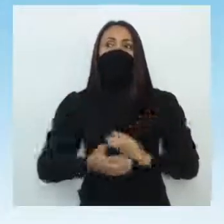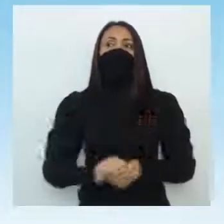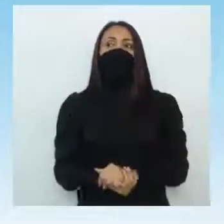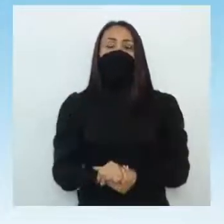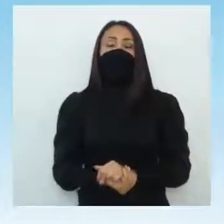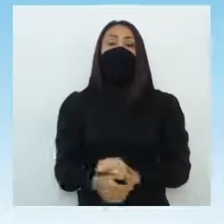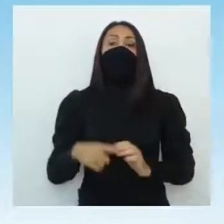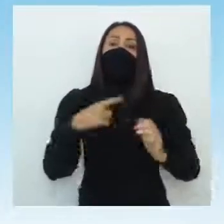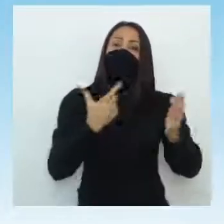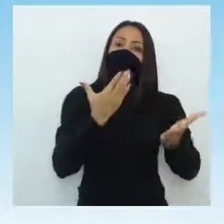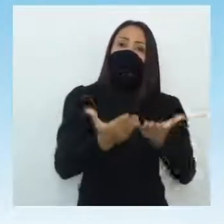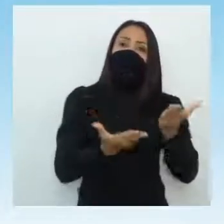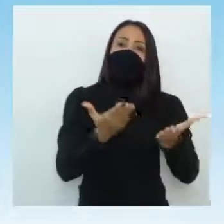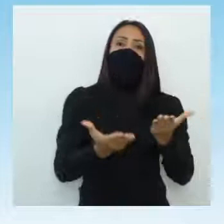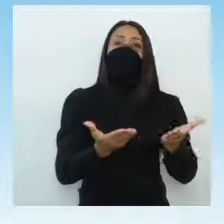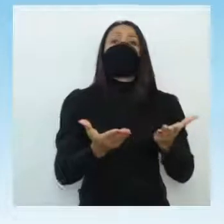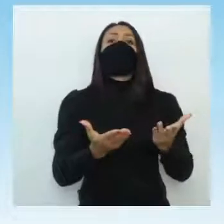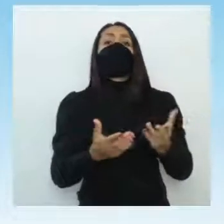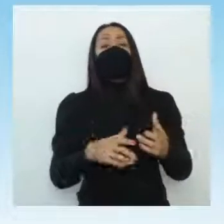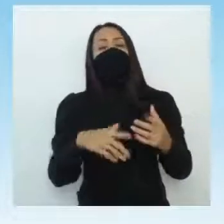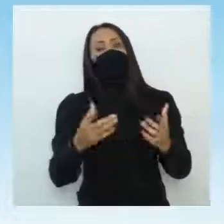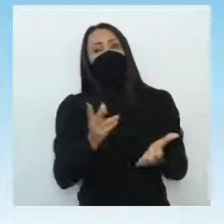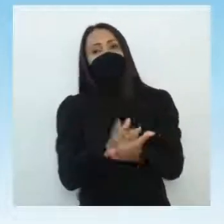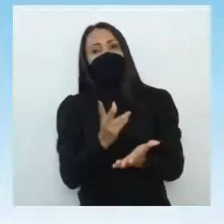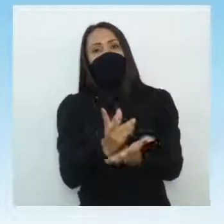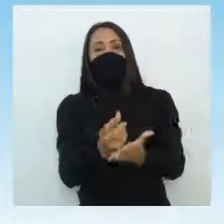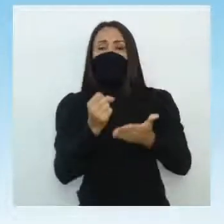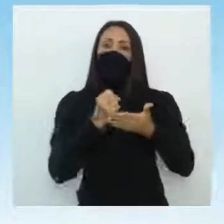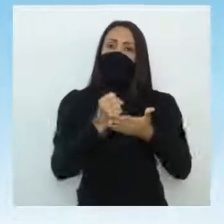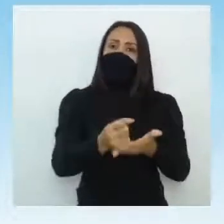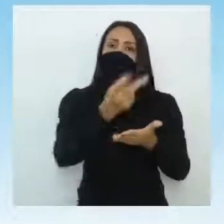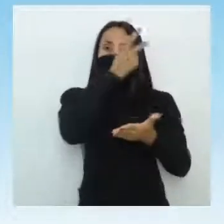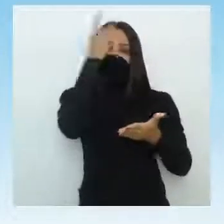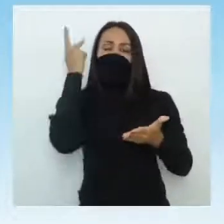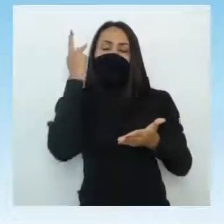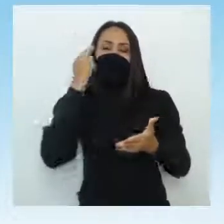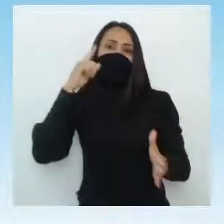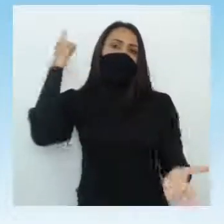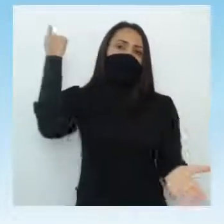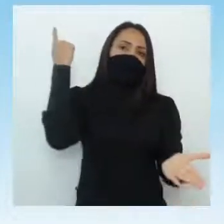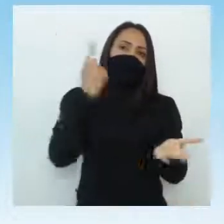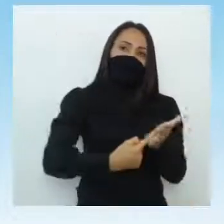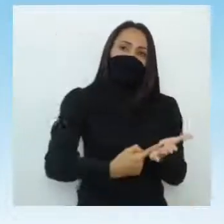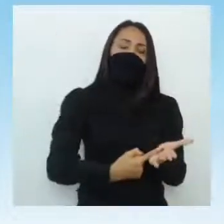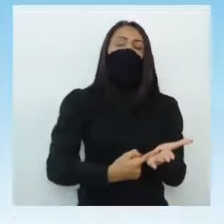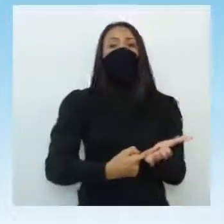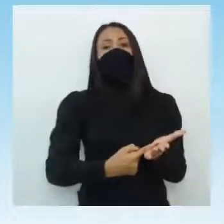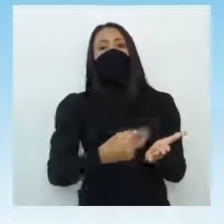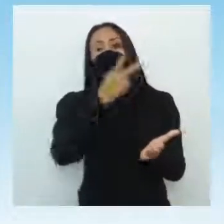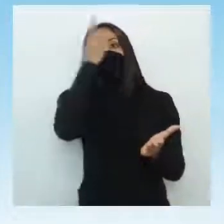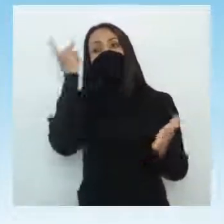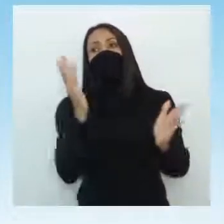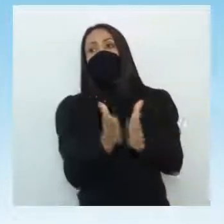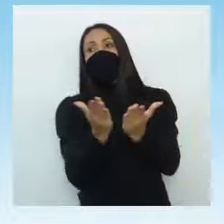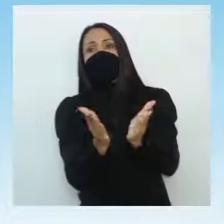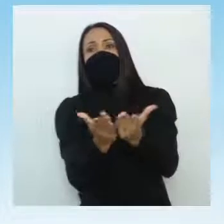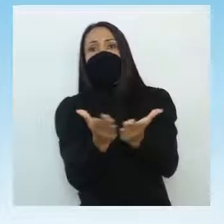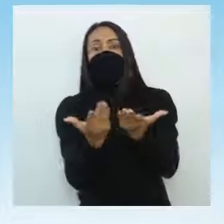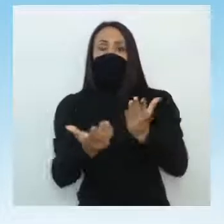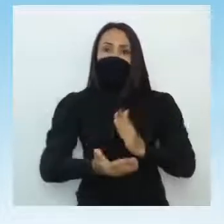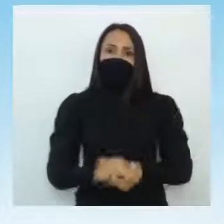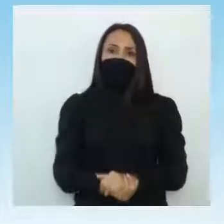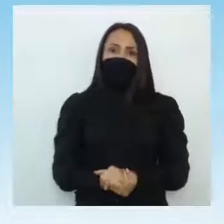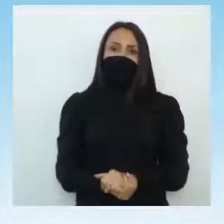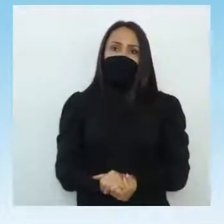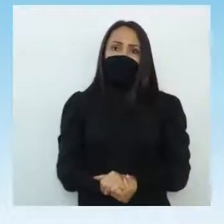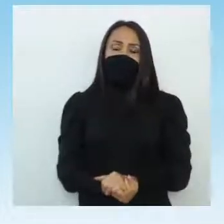cada vez mais voltado à caridade, ao compromisso com os mais empobrecidos. Então, é essa questão,